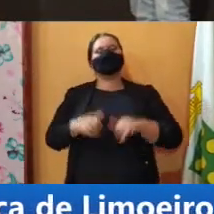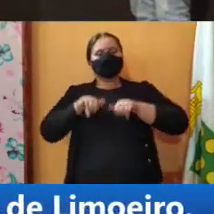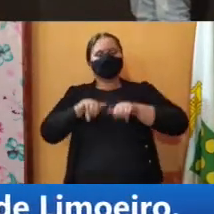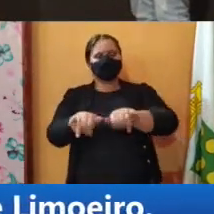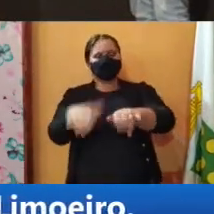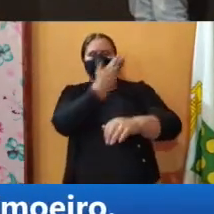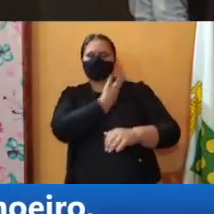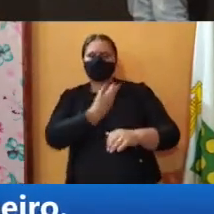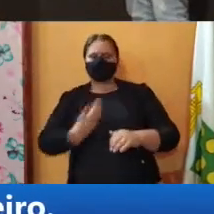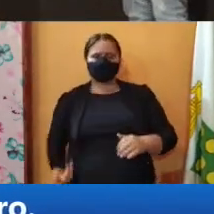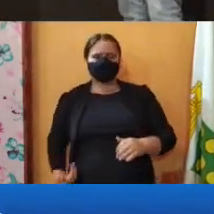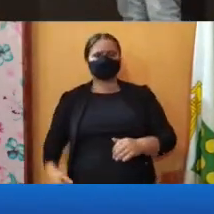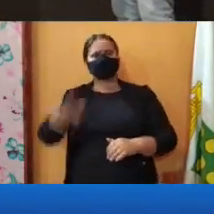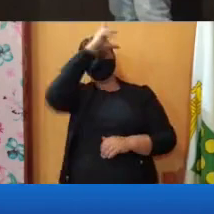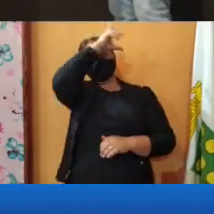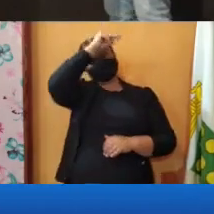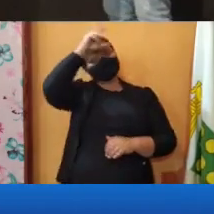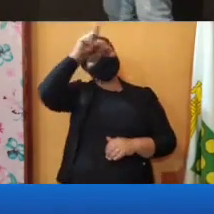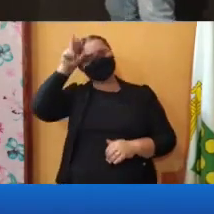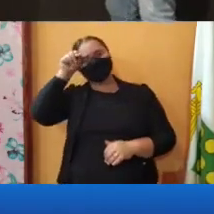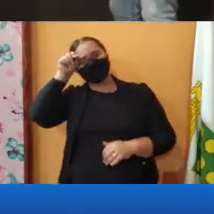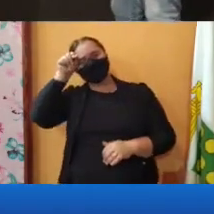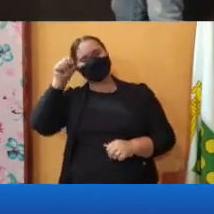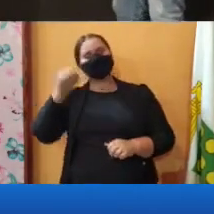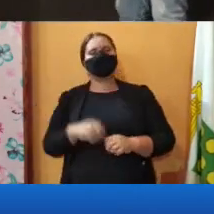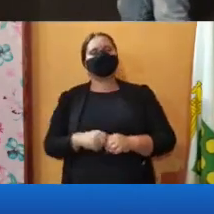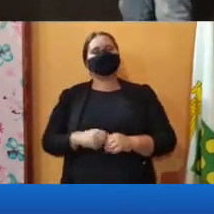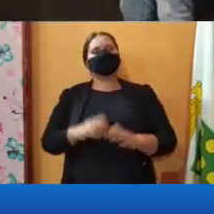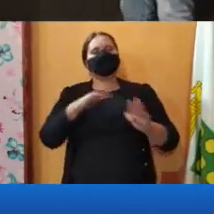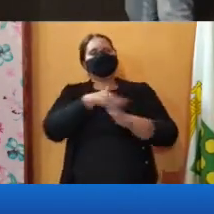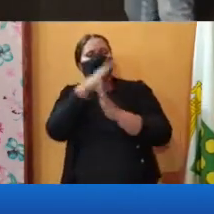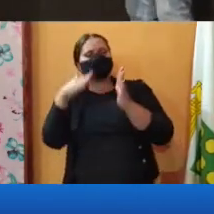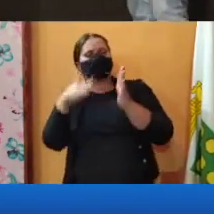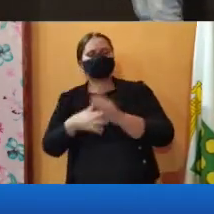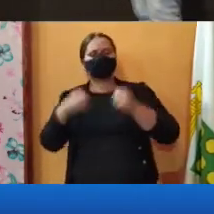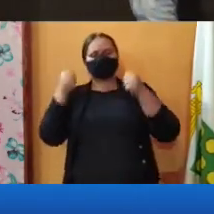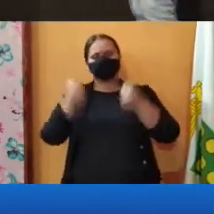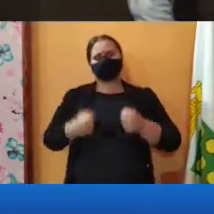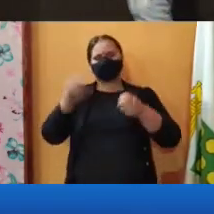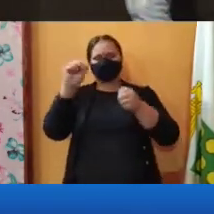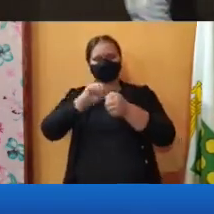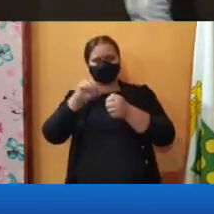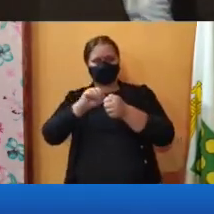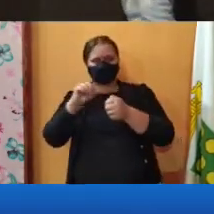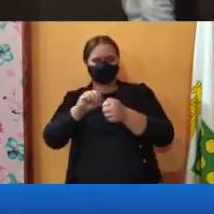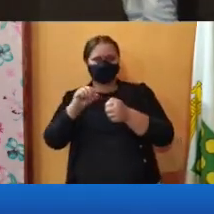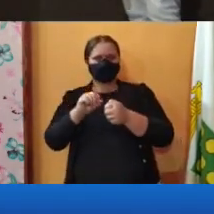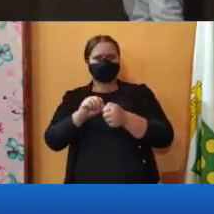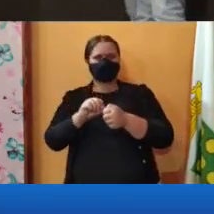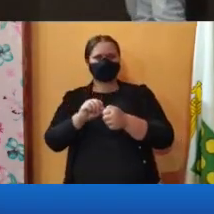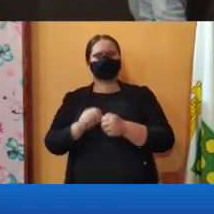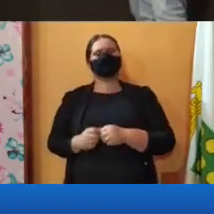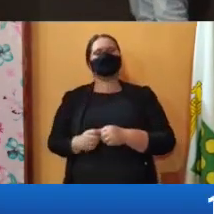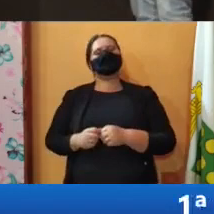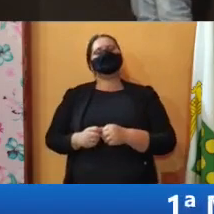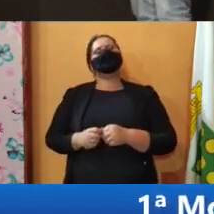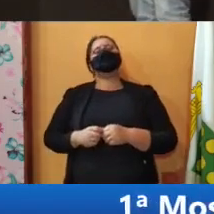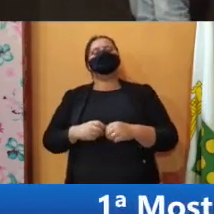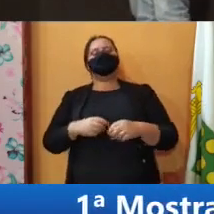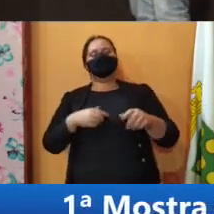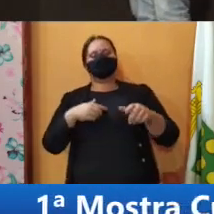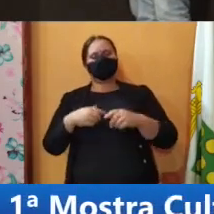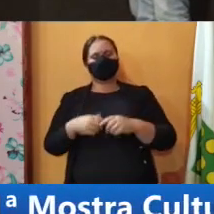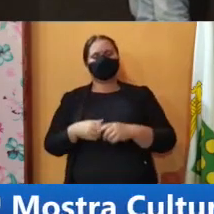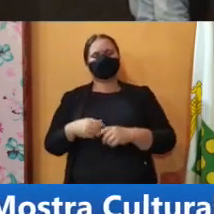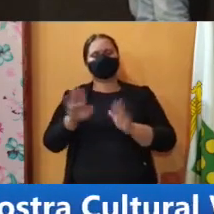prédio da prefeitura, com as atividades que a gente possa desenvolver lá. Ele vai funcionar 24 horas para